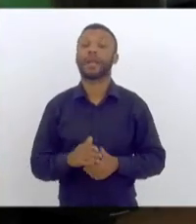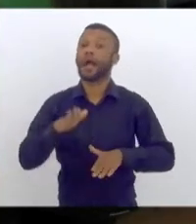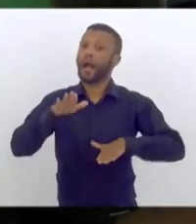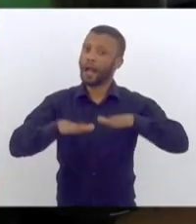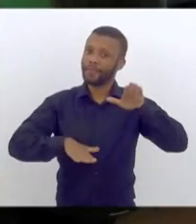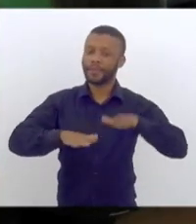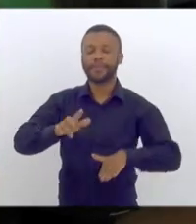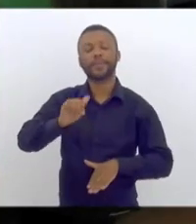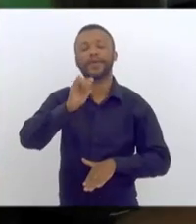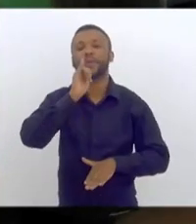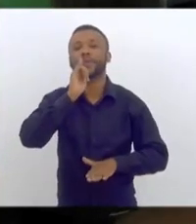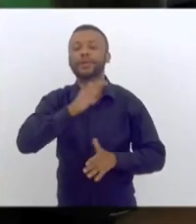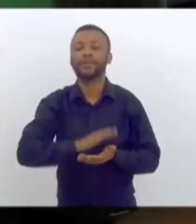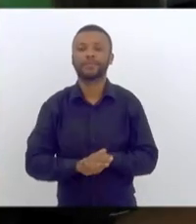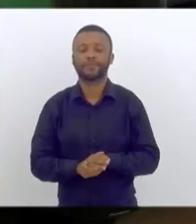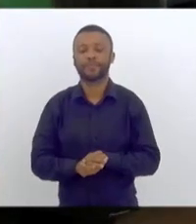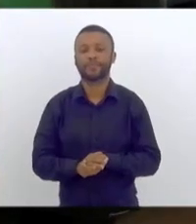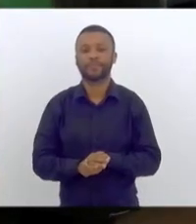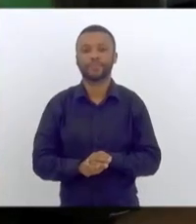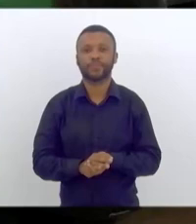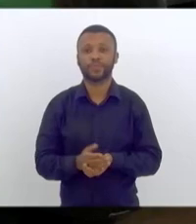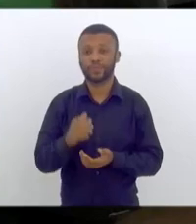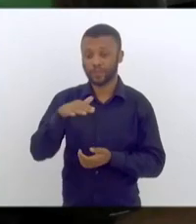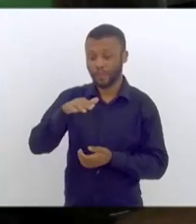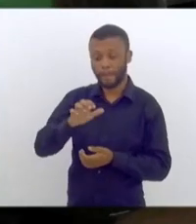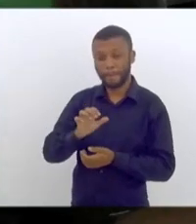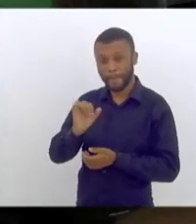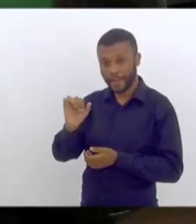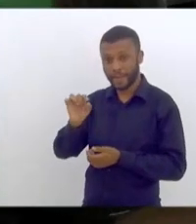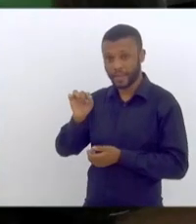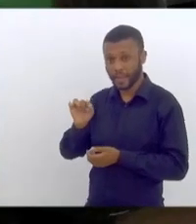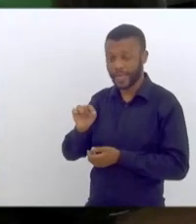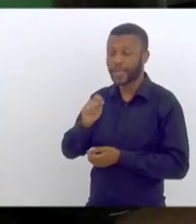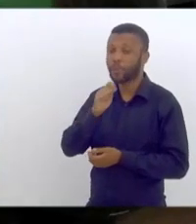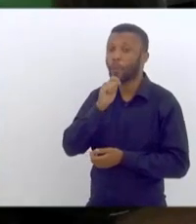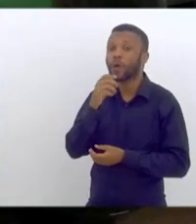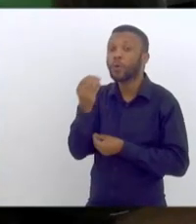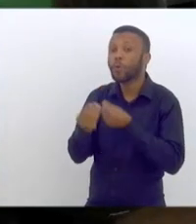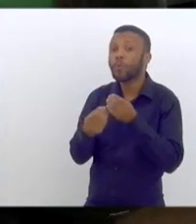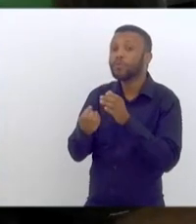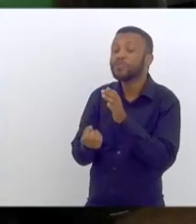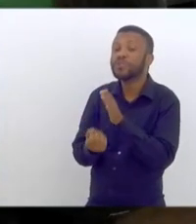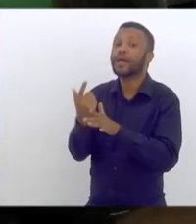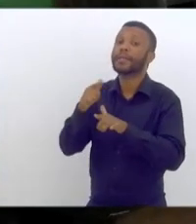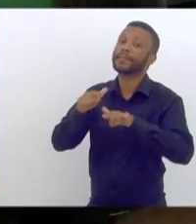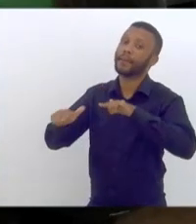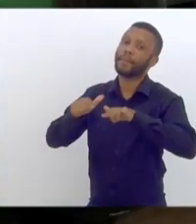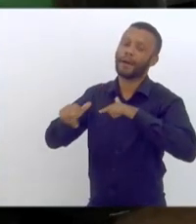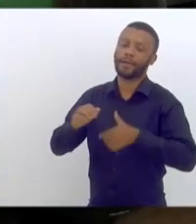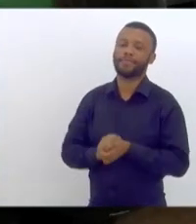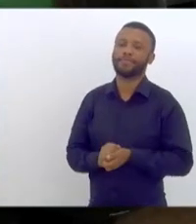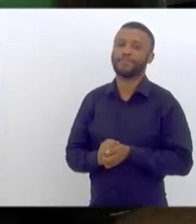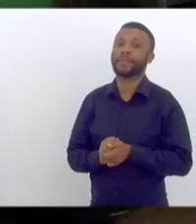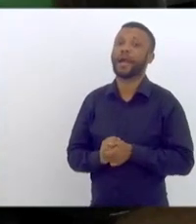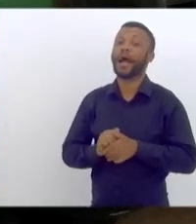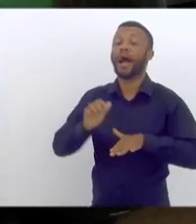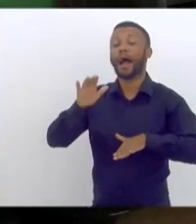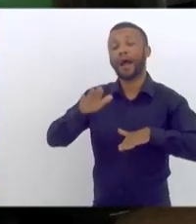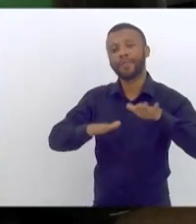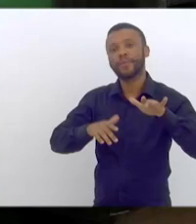vezes por exemplo microempreendedor individual ele não tem nem como gerar emprego né às vezes é uma atividade